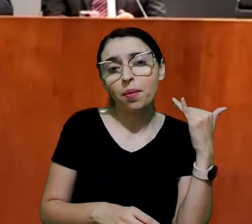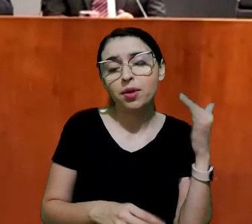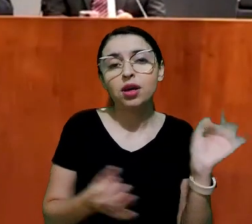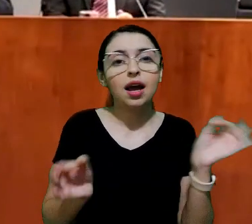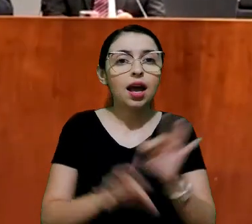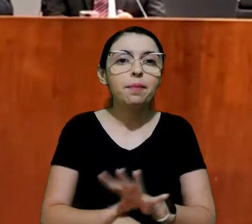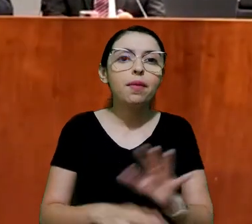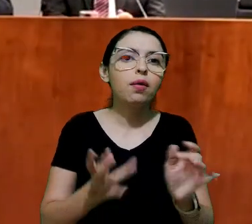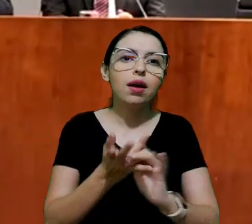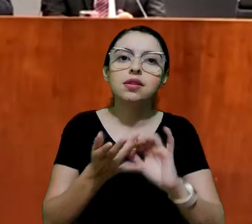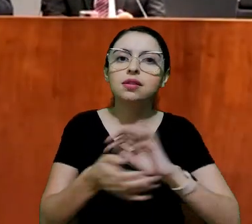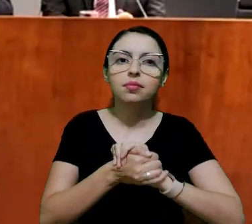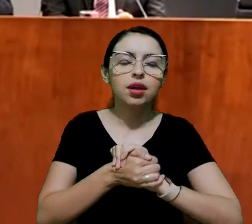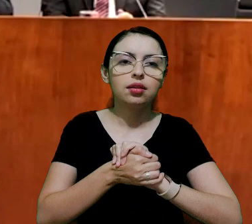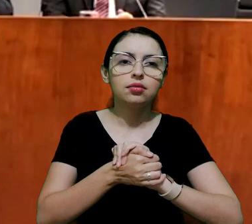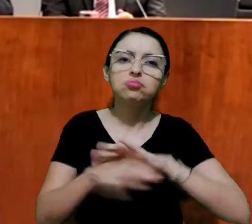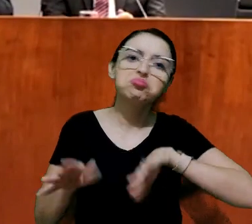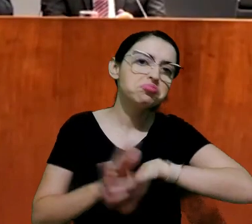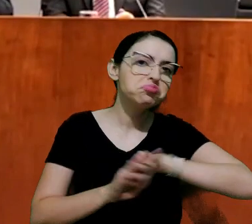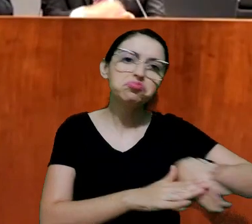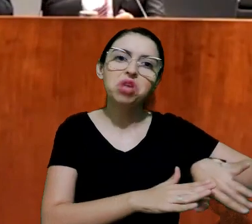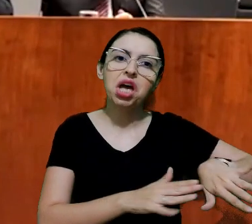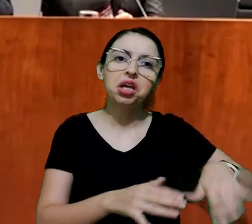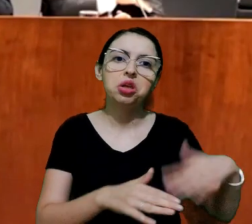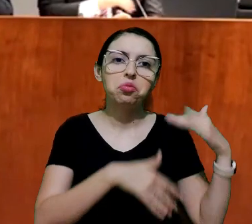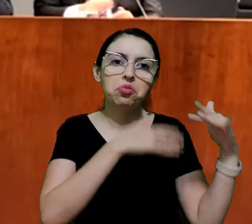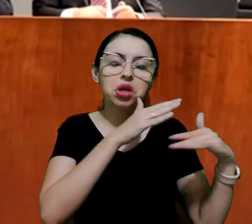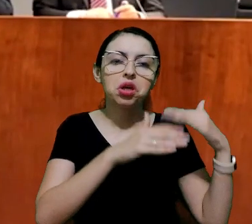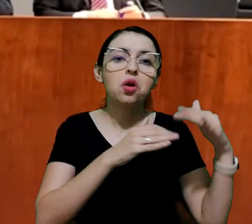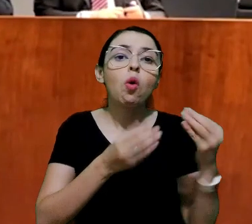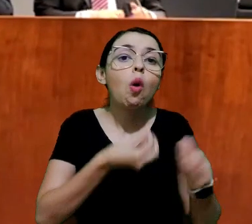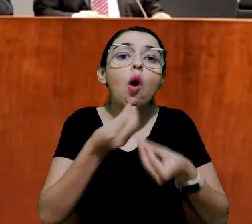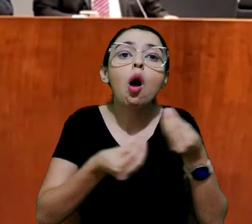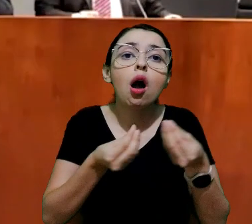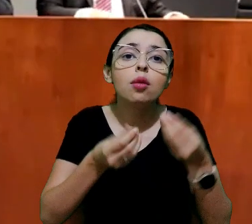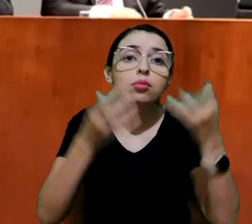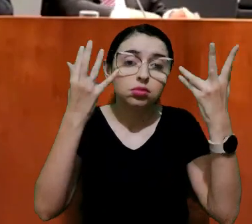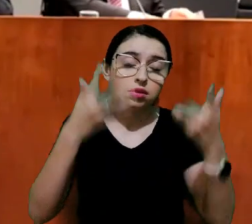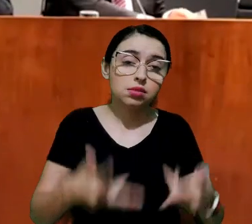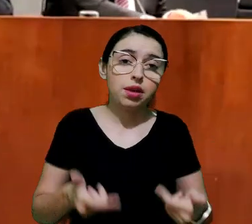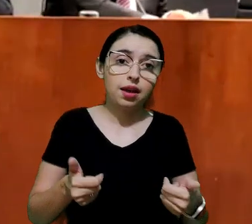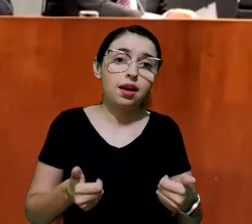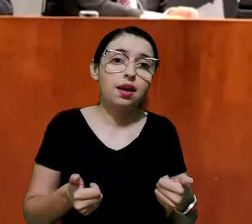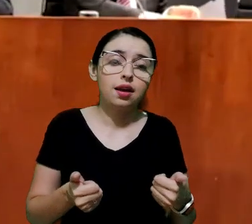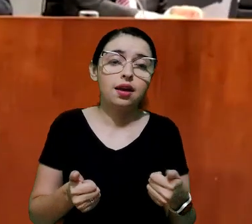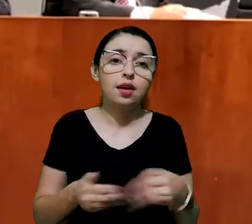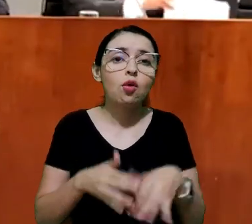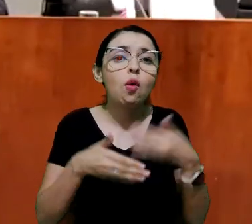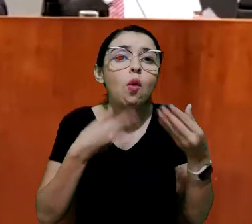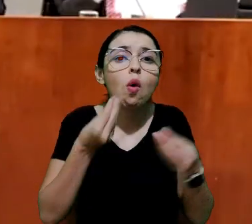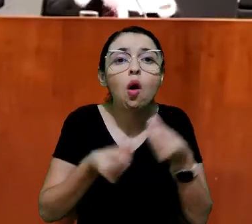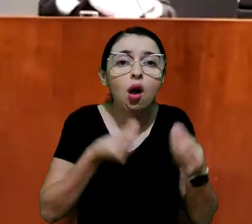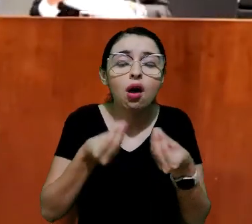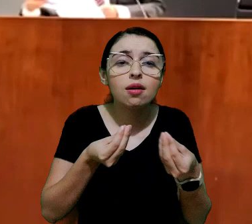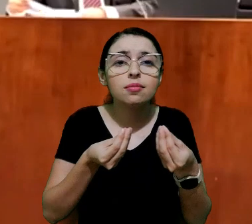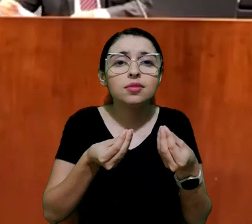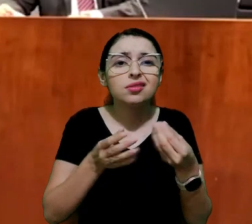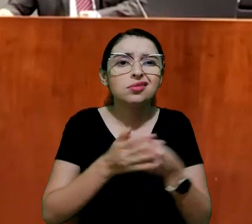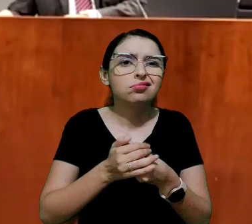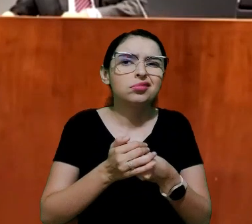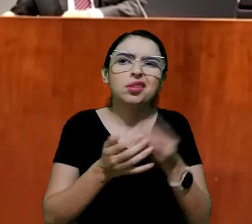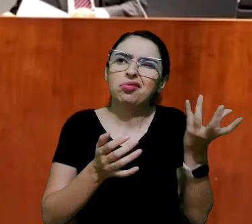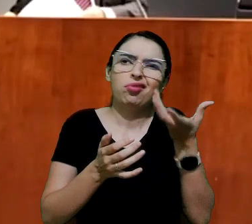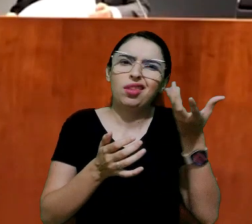explicar hoje essa tendência da contratualização e até a questão de renúncia do